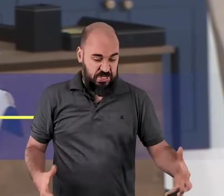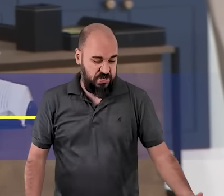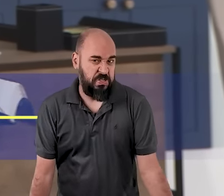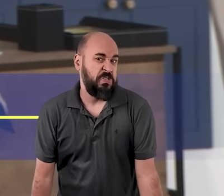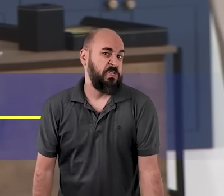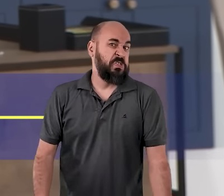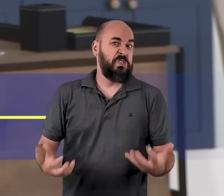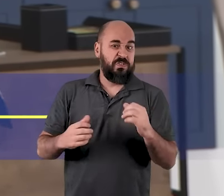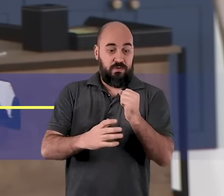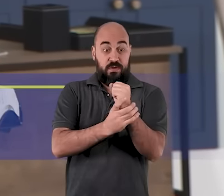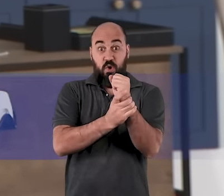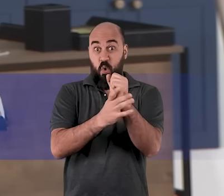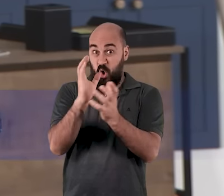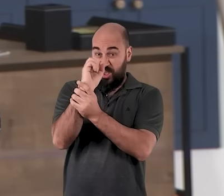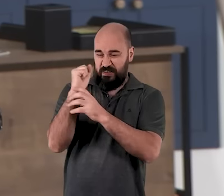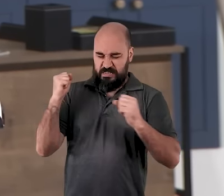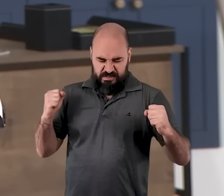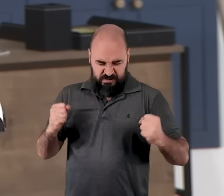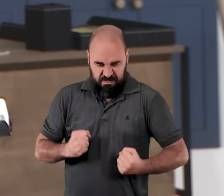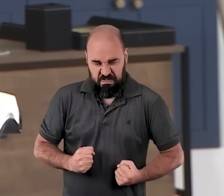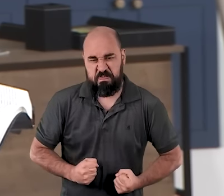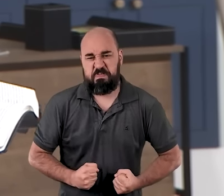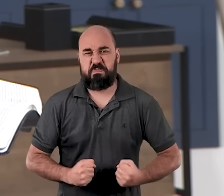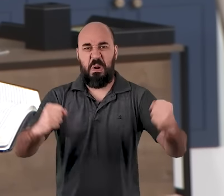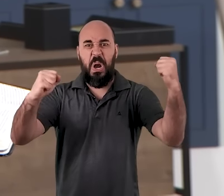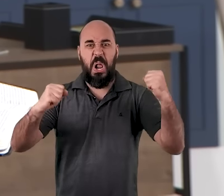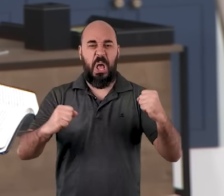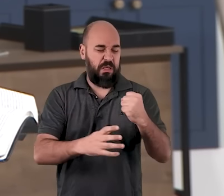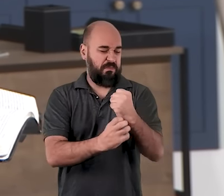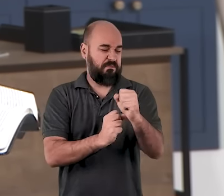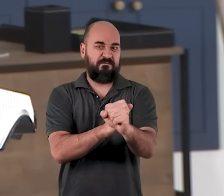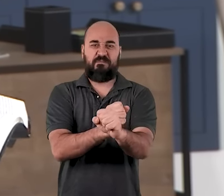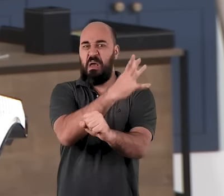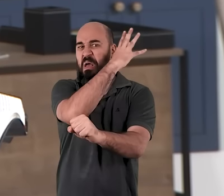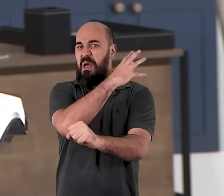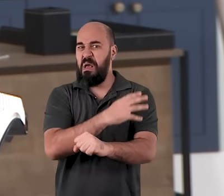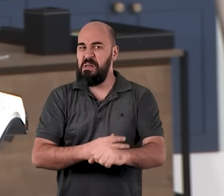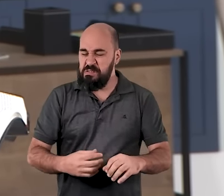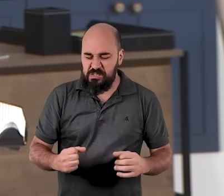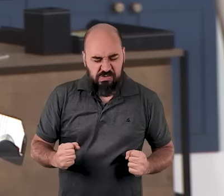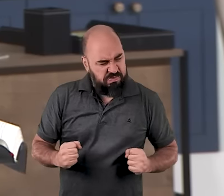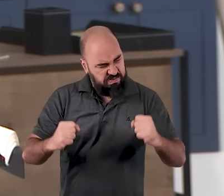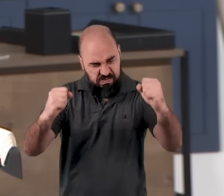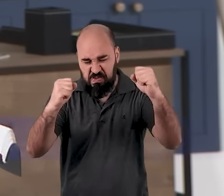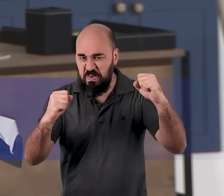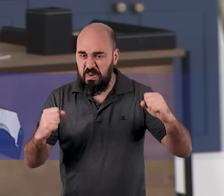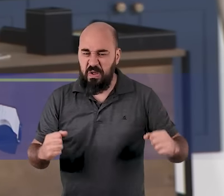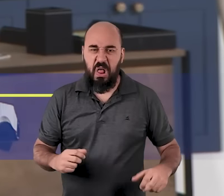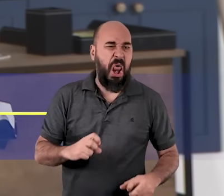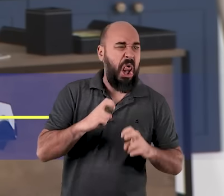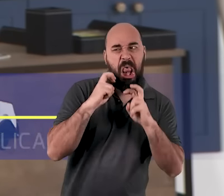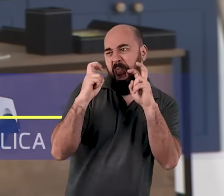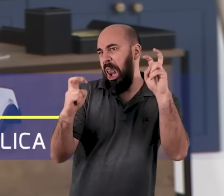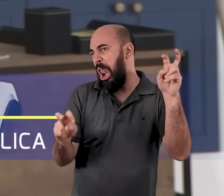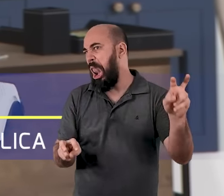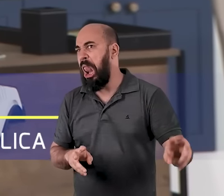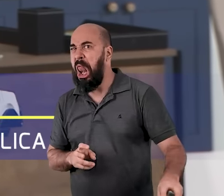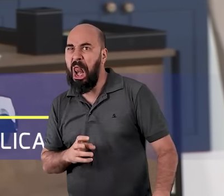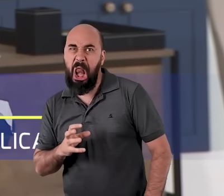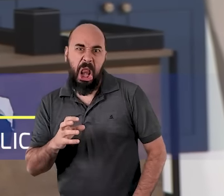quebrar correntes, quebrar cadeias. E esse homem, totalmente oprimido pelo diabo, ele vivia nos sepulcros,